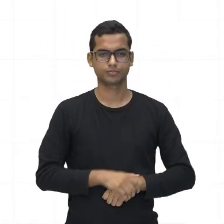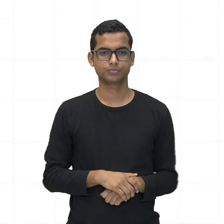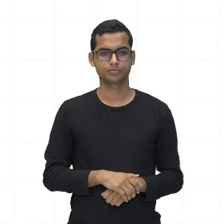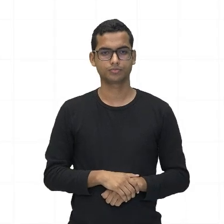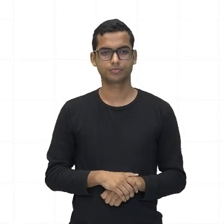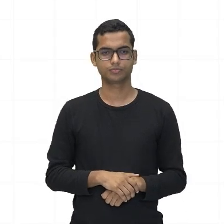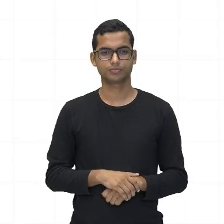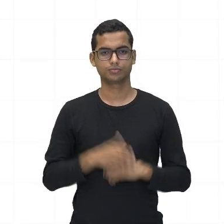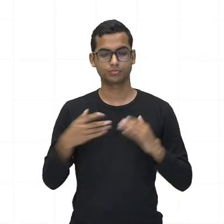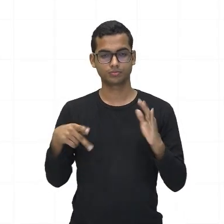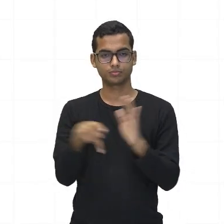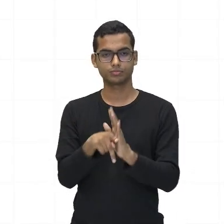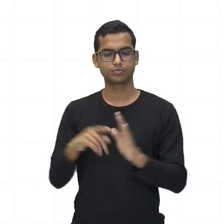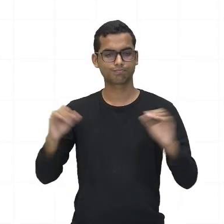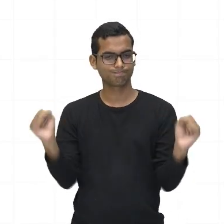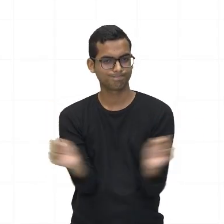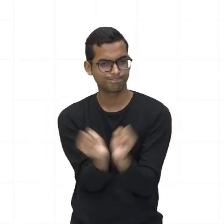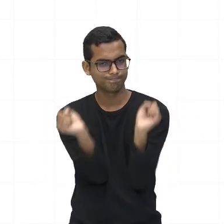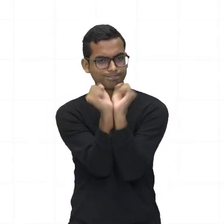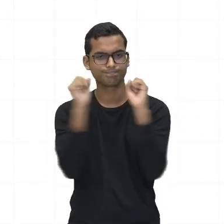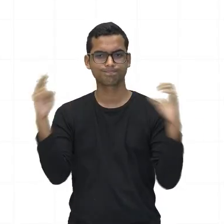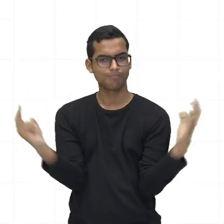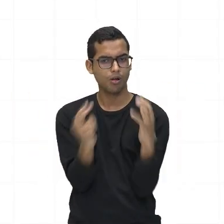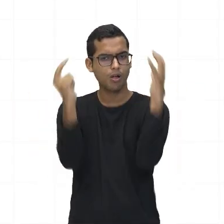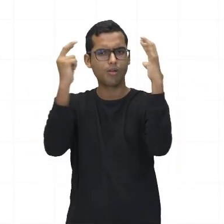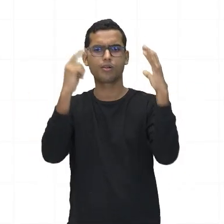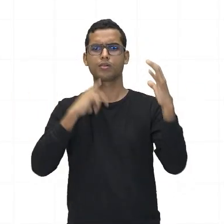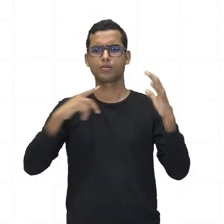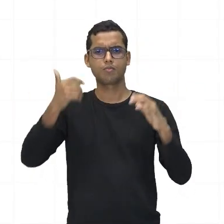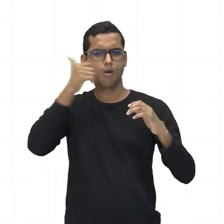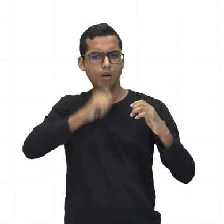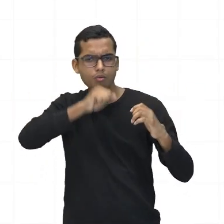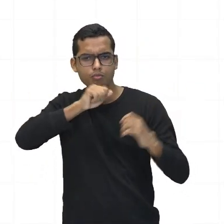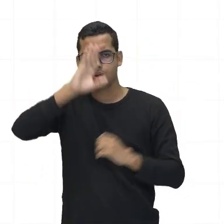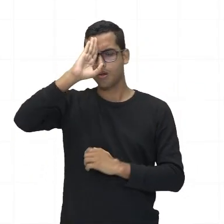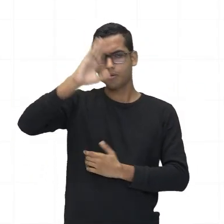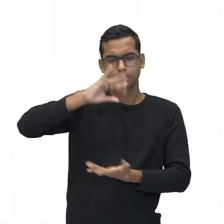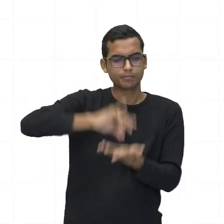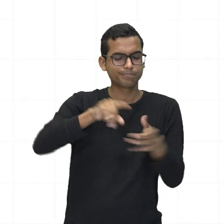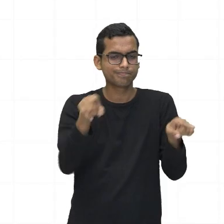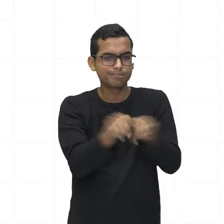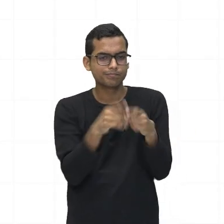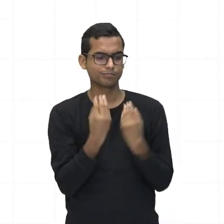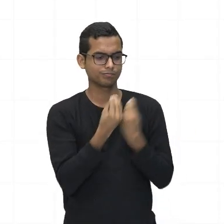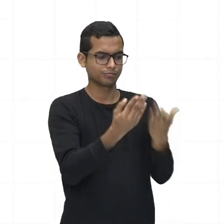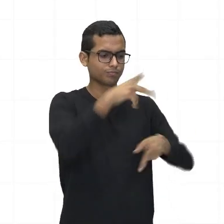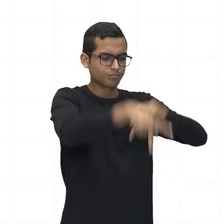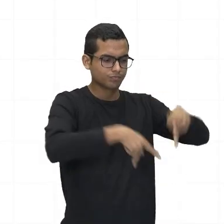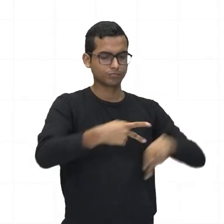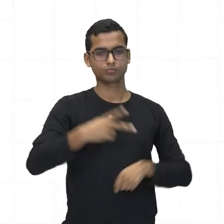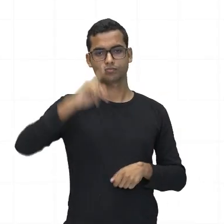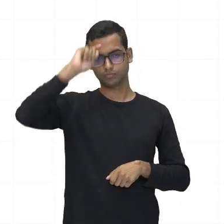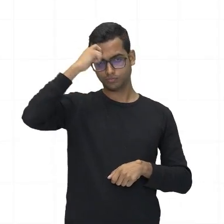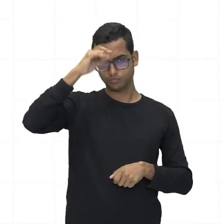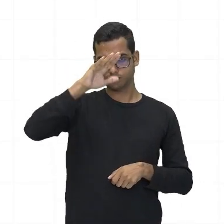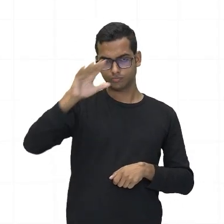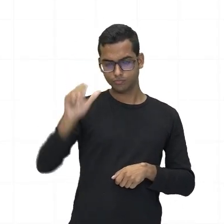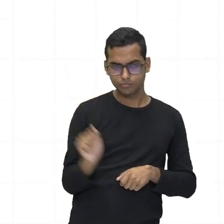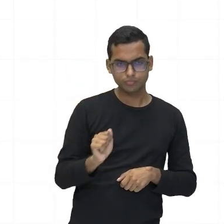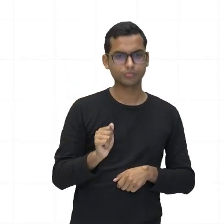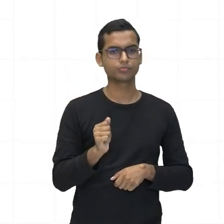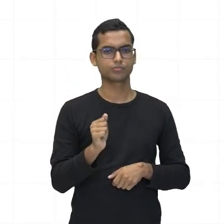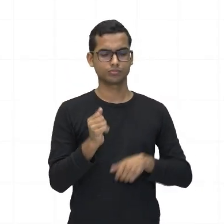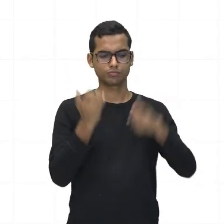Essa Yansan é essa grande mãe que provia, que dava aos africanos, que ainda dá aos africanos que a cultuam,